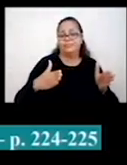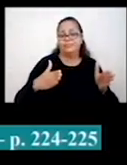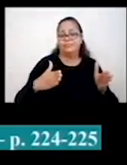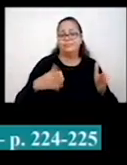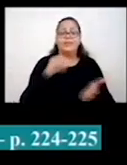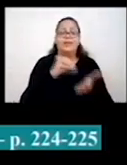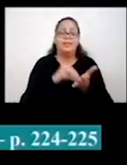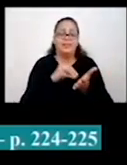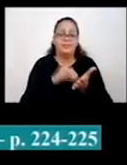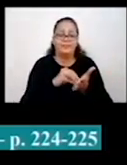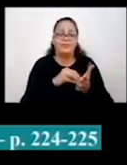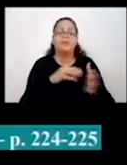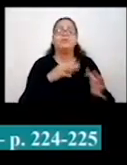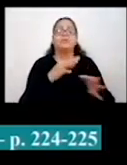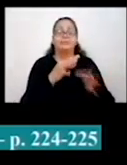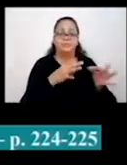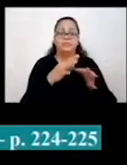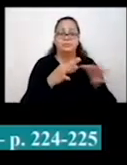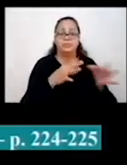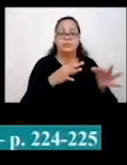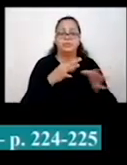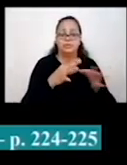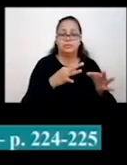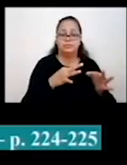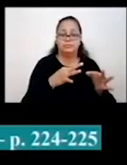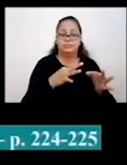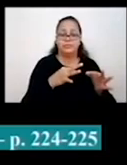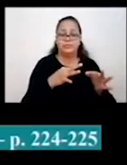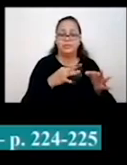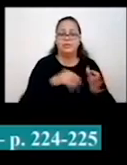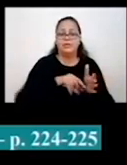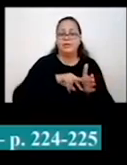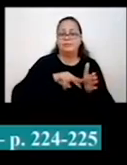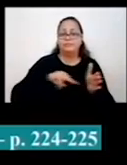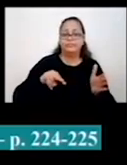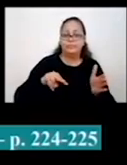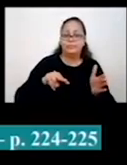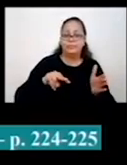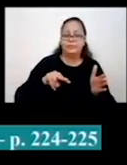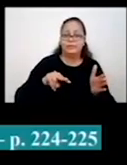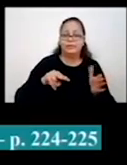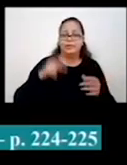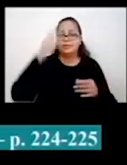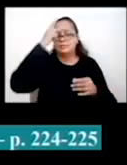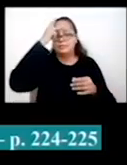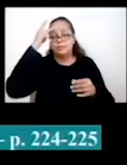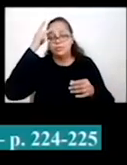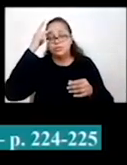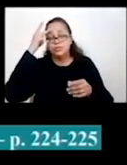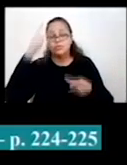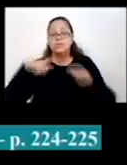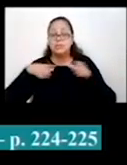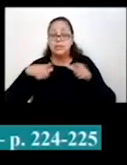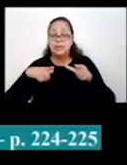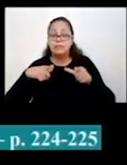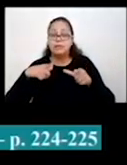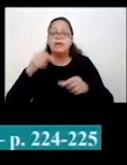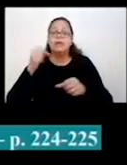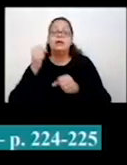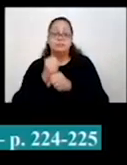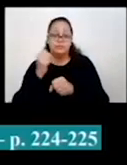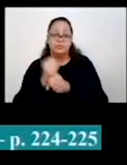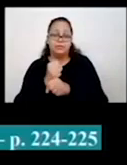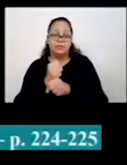Ou seja, decorrente aí da falta de planejamento, certo? Parte dos operários que trabalharam aí na construção de Brasília